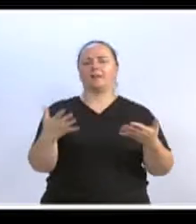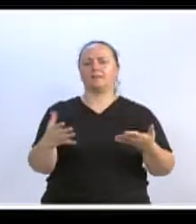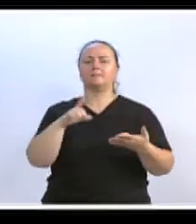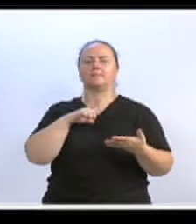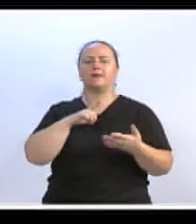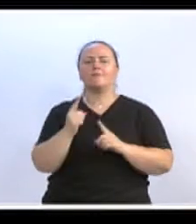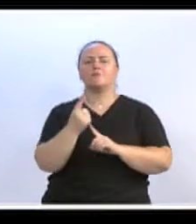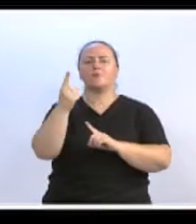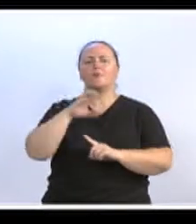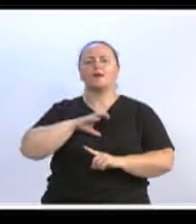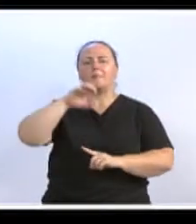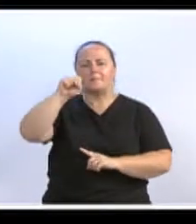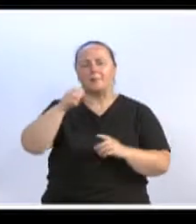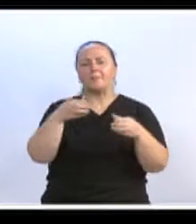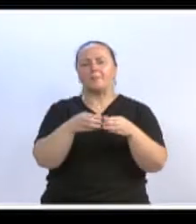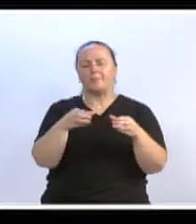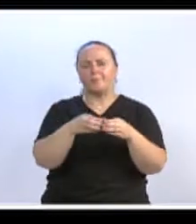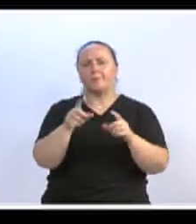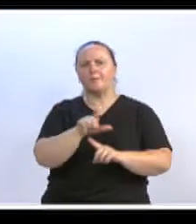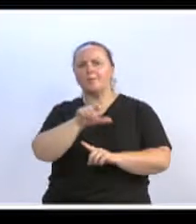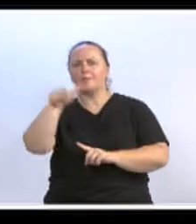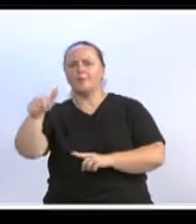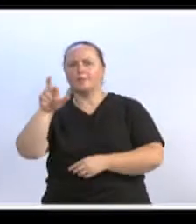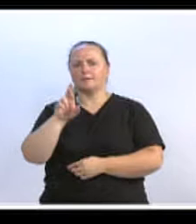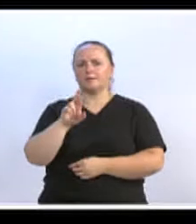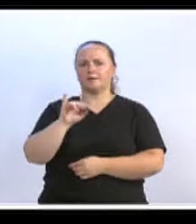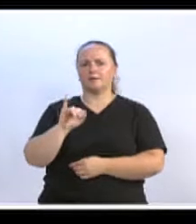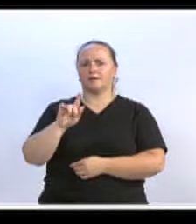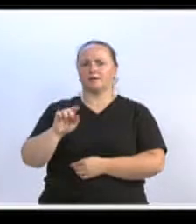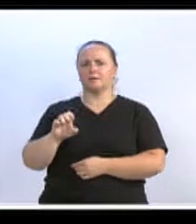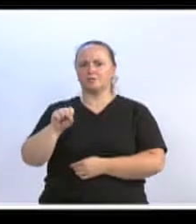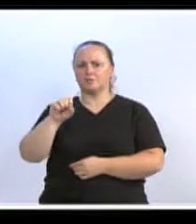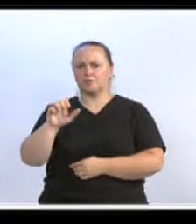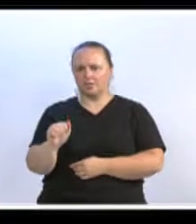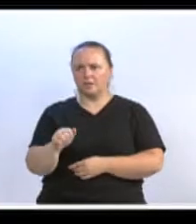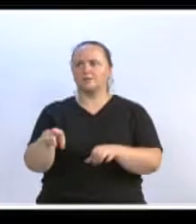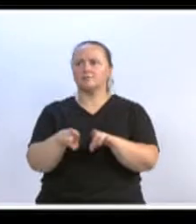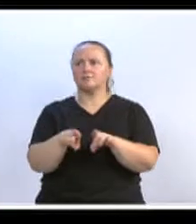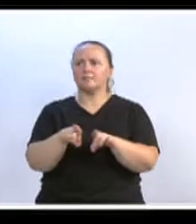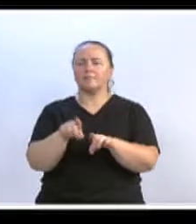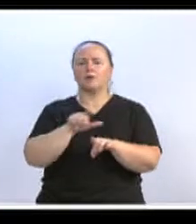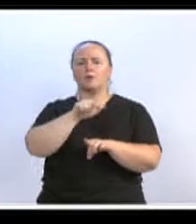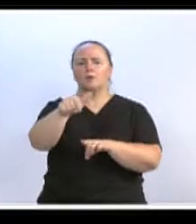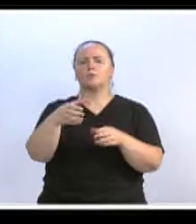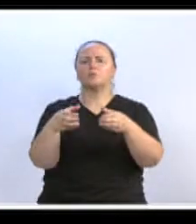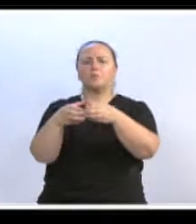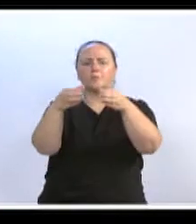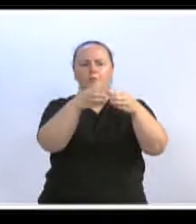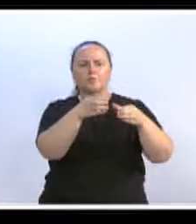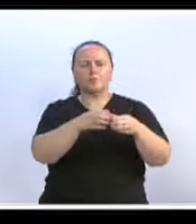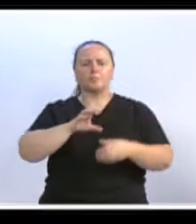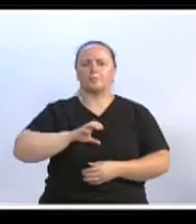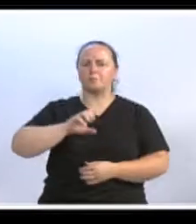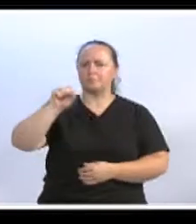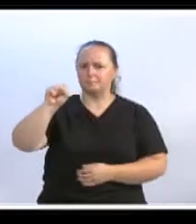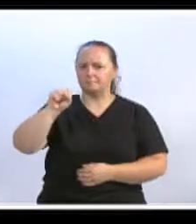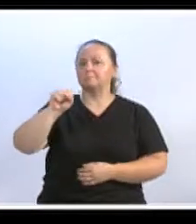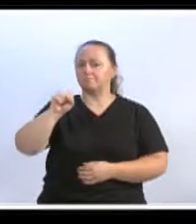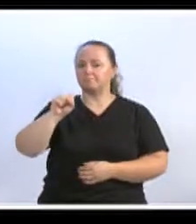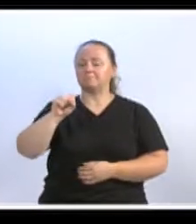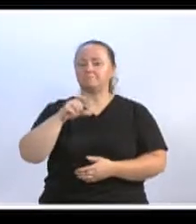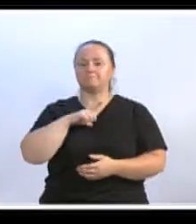primeiro lugar na região do arco íris em primeiro viracopos e segundo baterias em terceiro destaco também o timing que temos